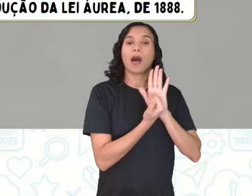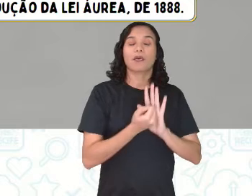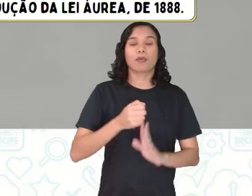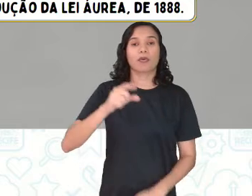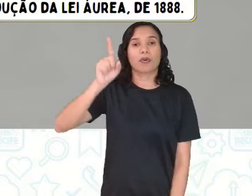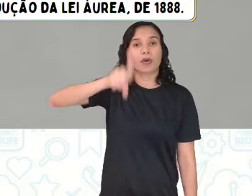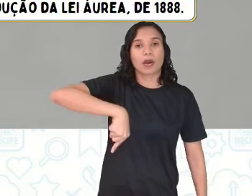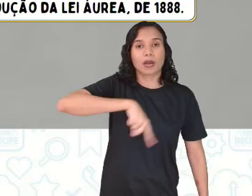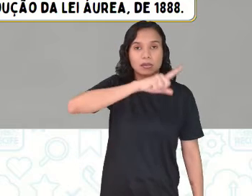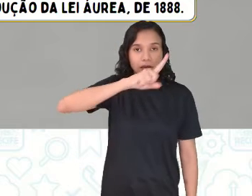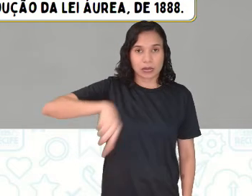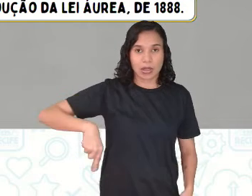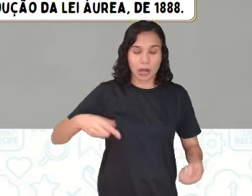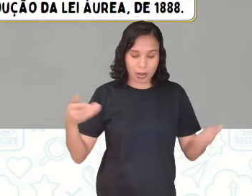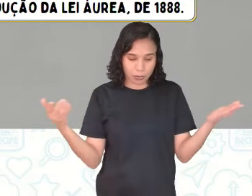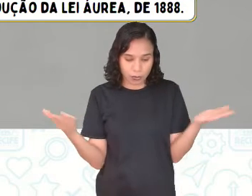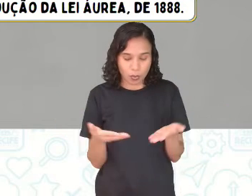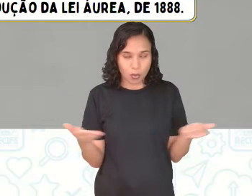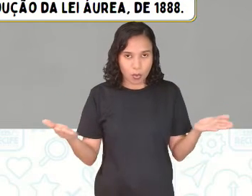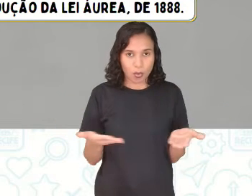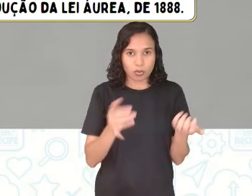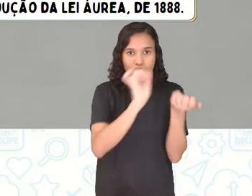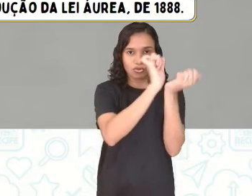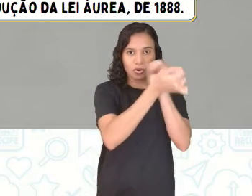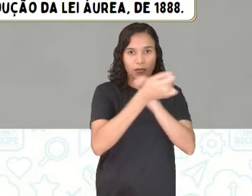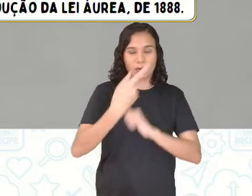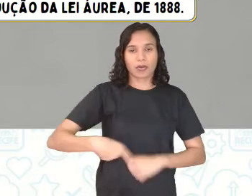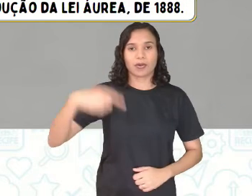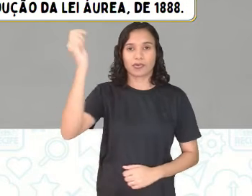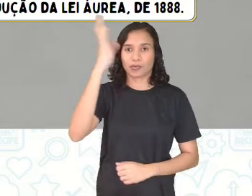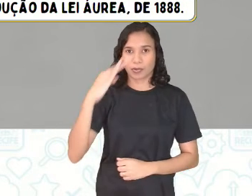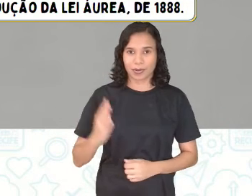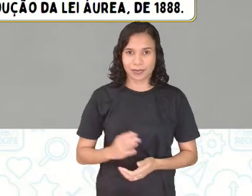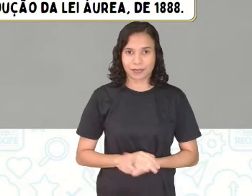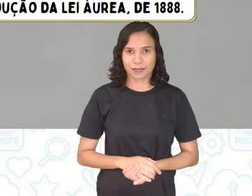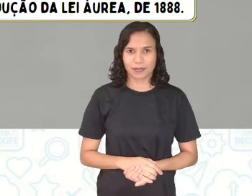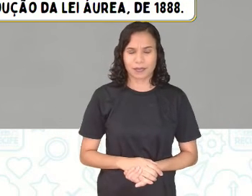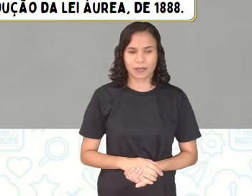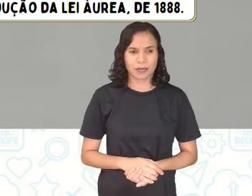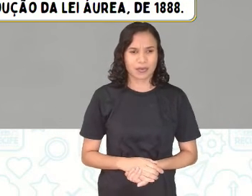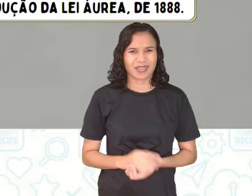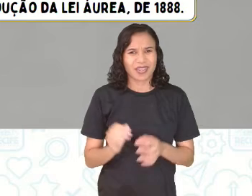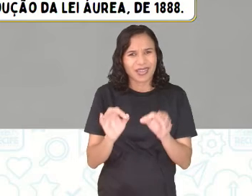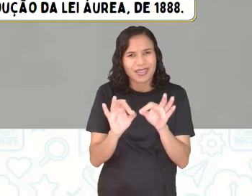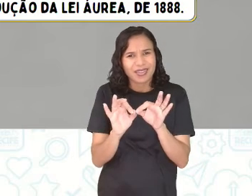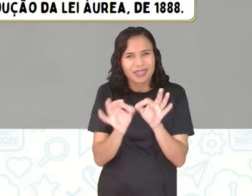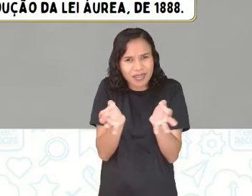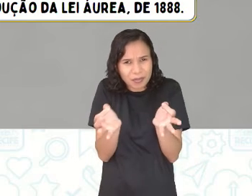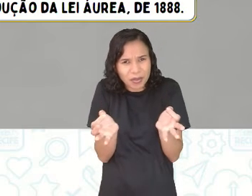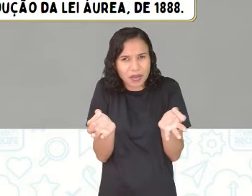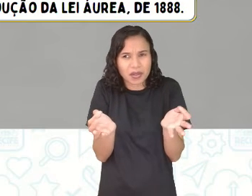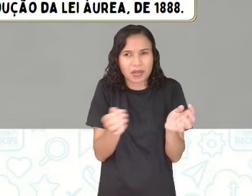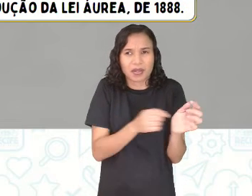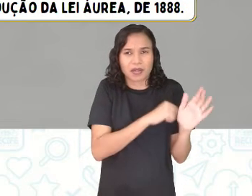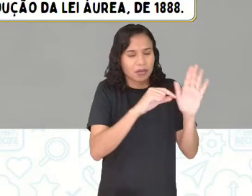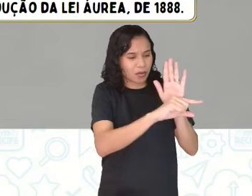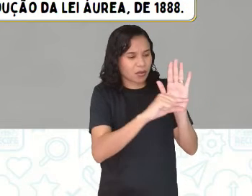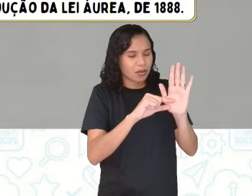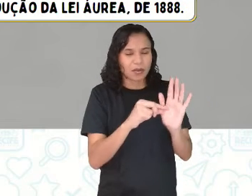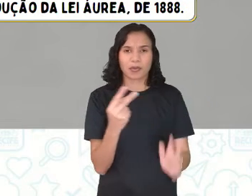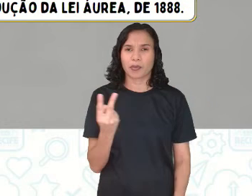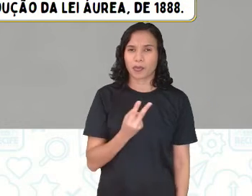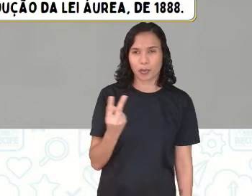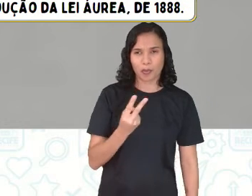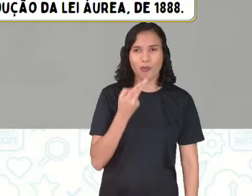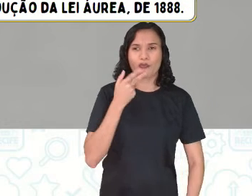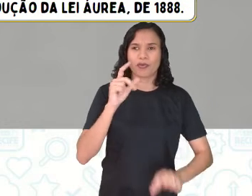extinta desde a data desta lei a escravidão no Brasil. Veja que coisa simplória, né? E o outro artigo, o artigo